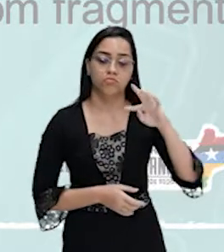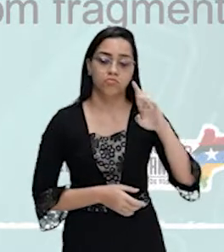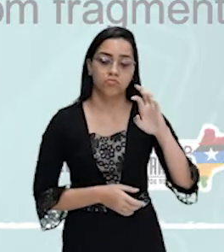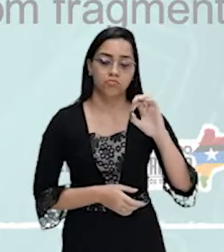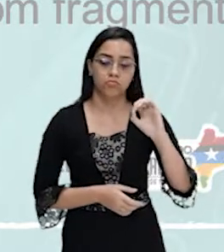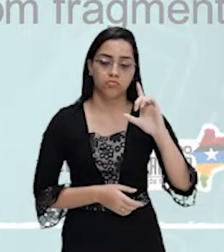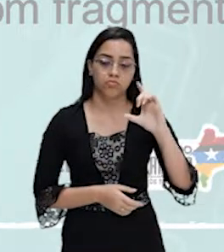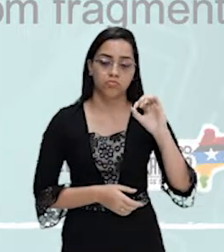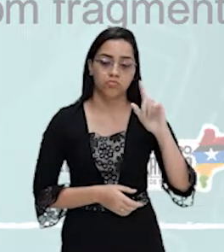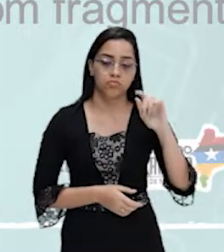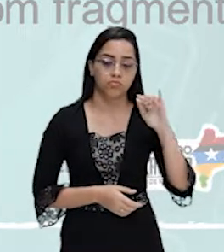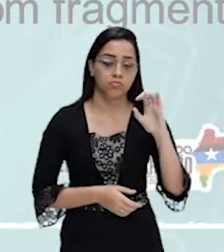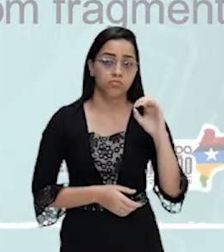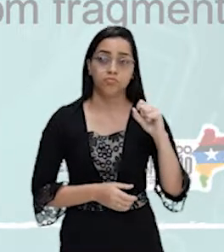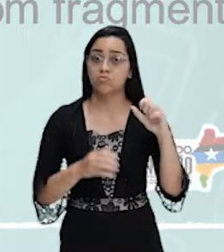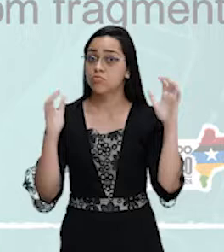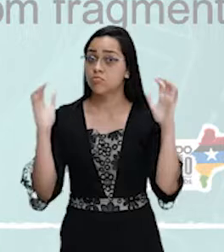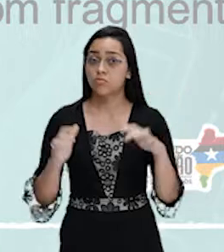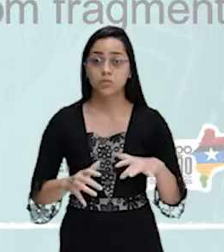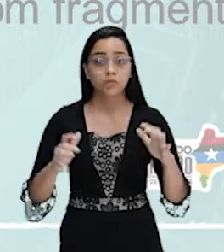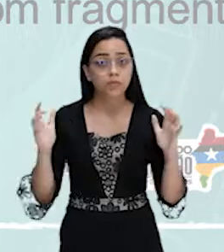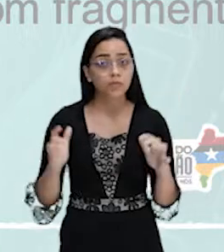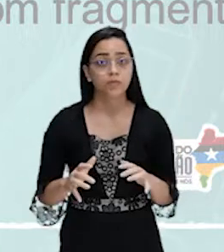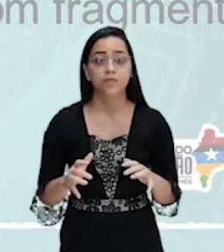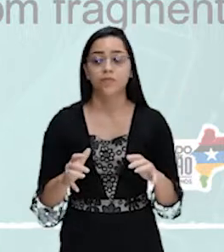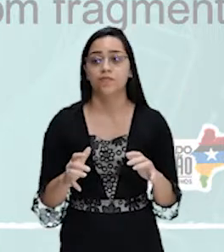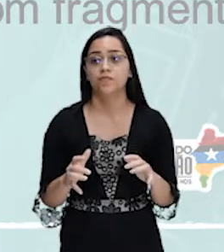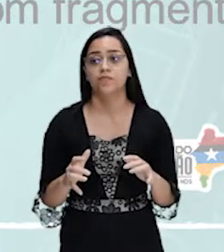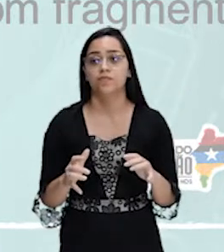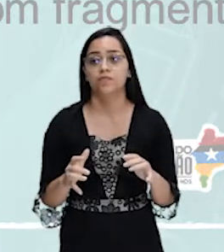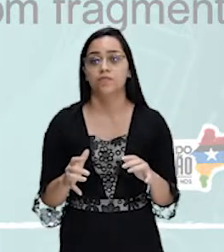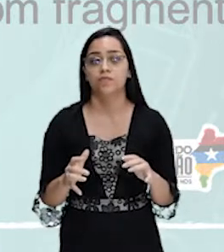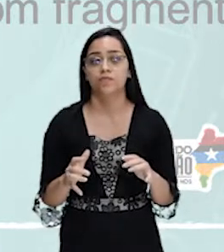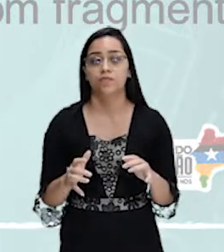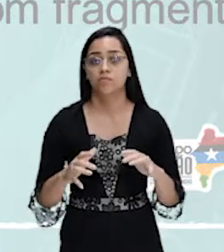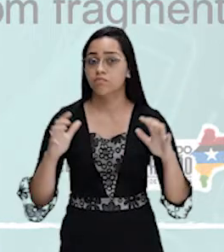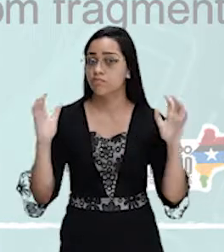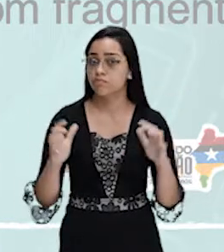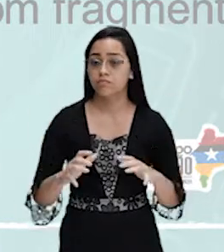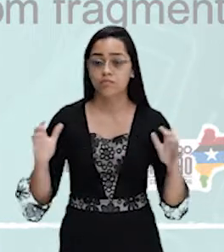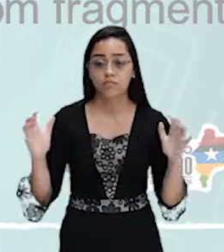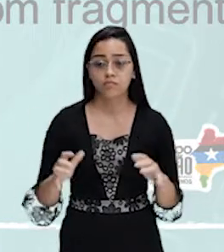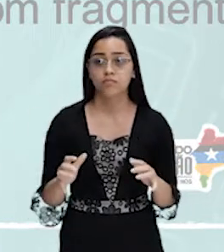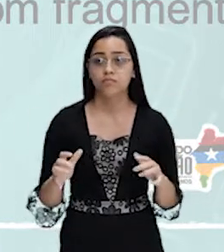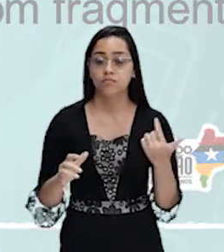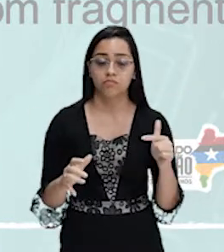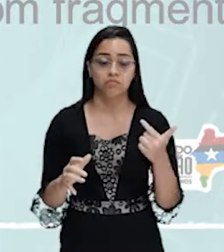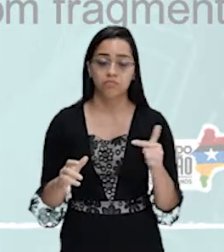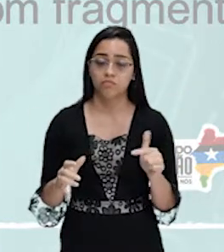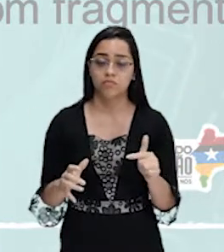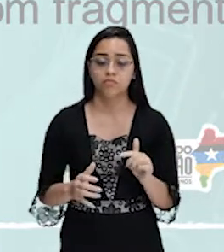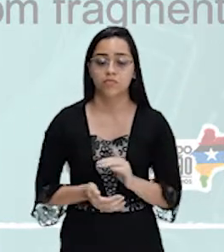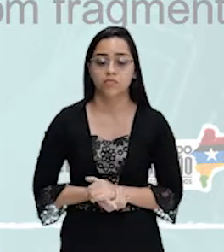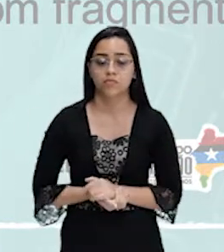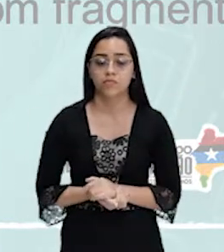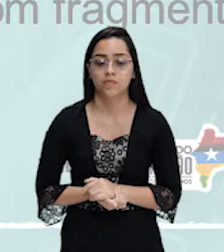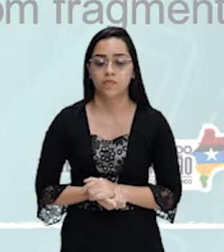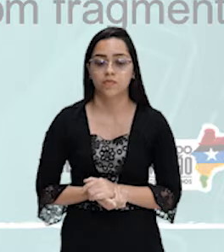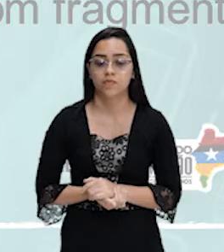na Lua não chove, tá, ok? Na Lua não chove, não tem esses fenômenos